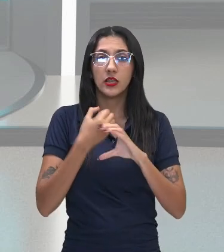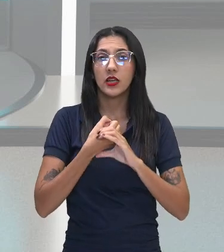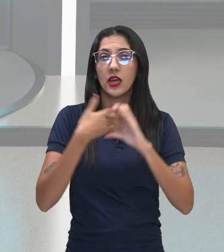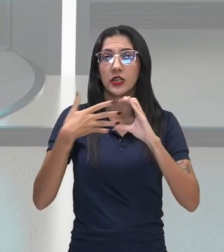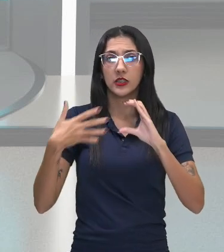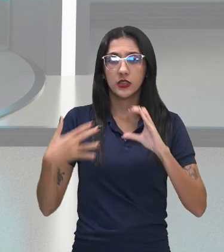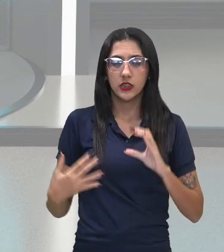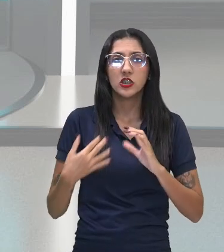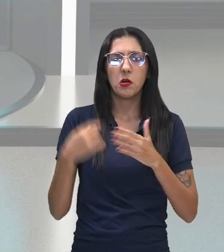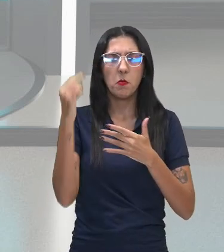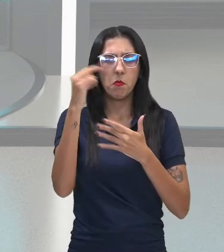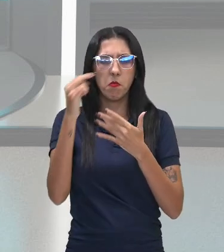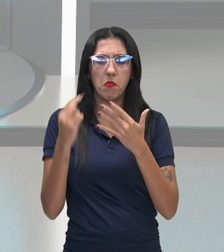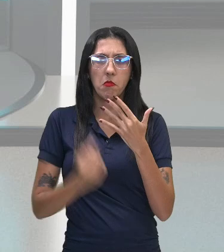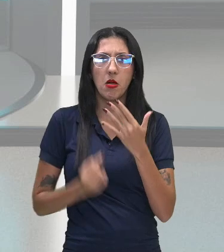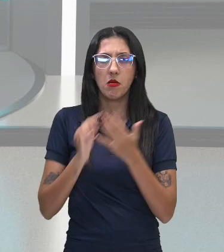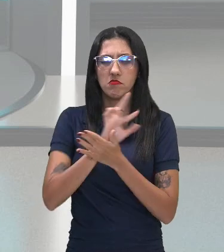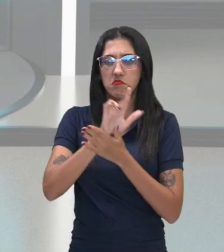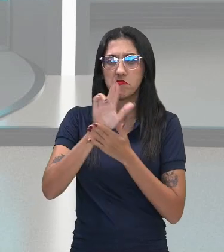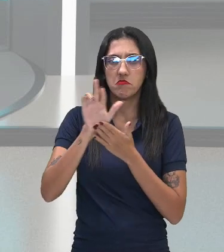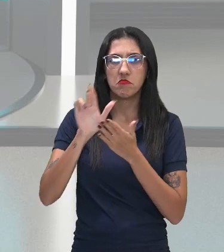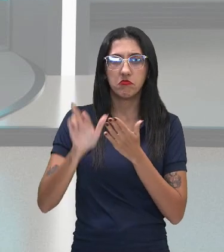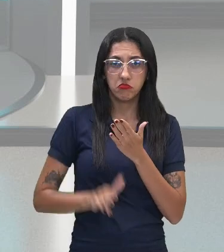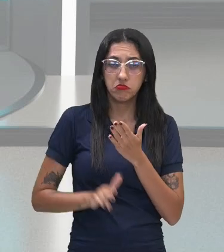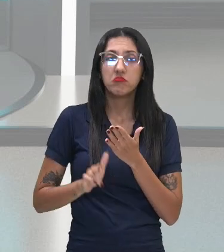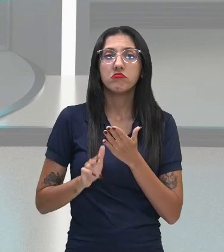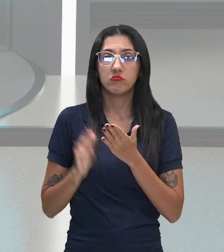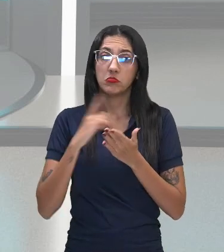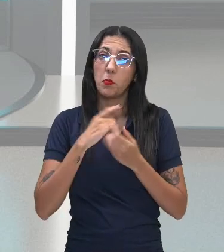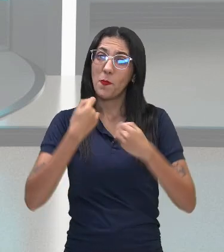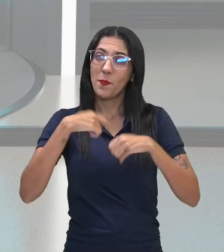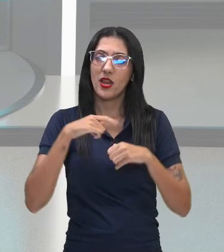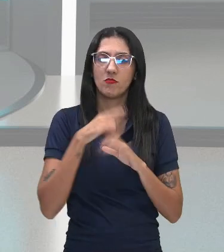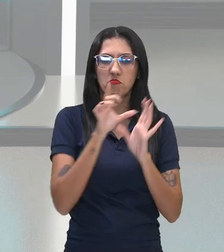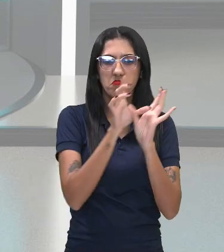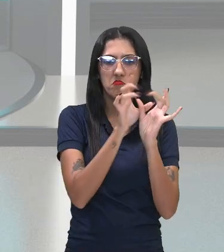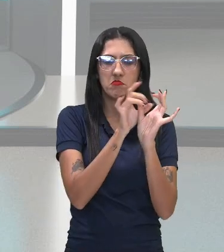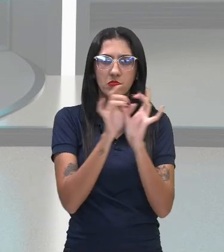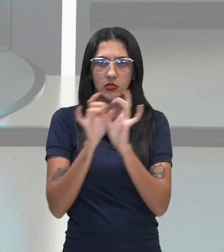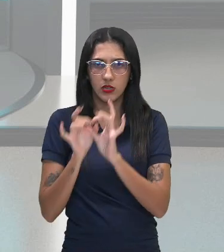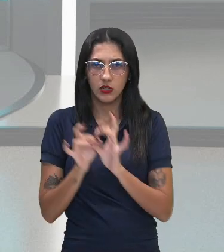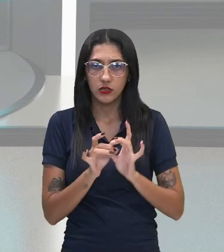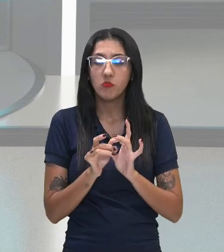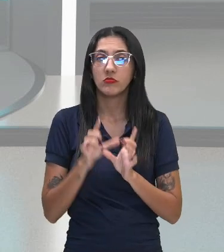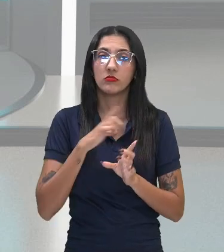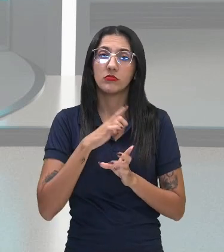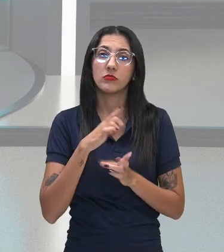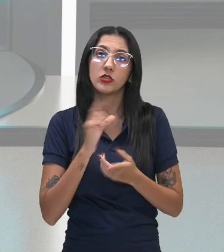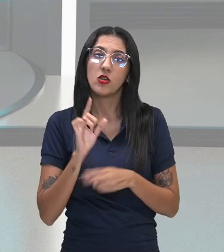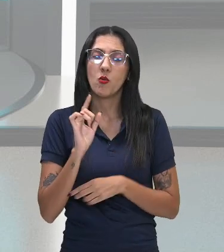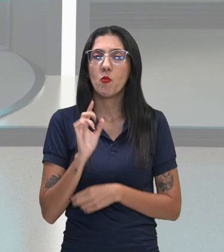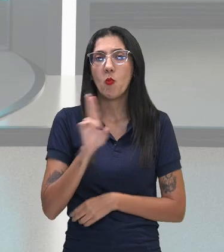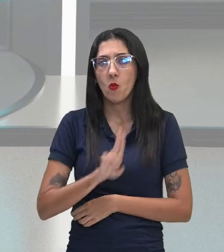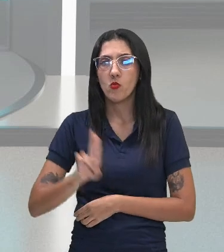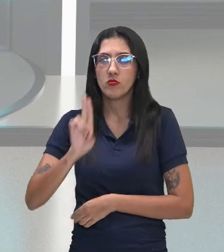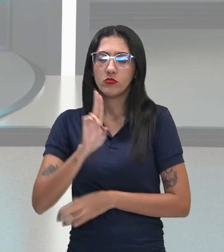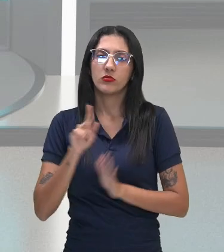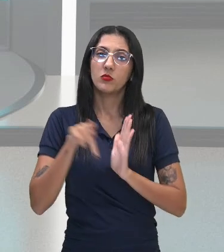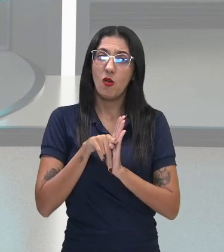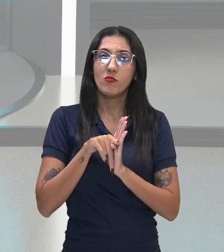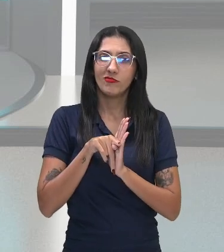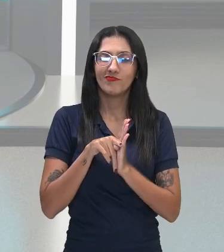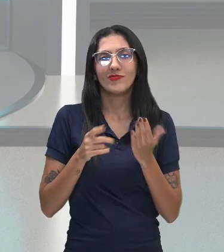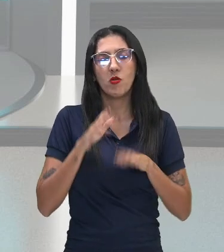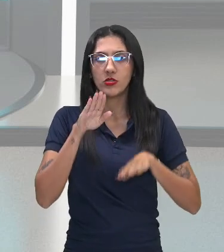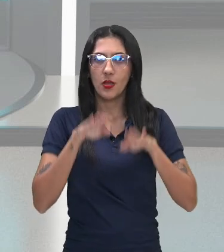um conjunto de elementos que se entrelaçam e têm usos particulares. Então, dentro de um